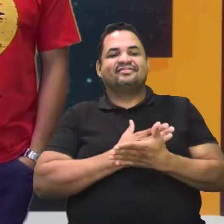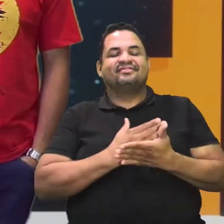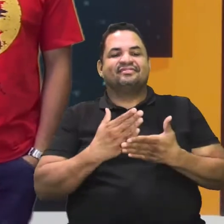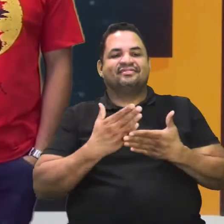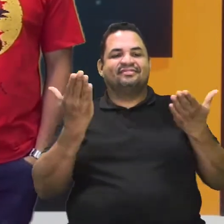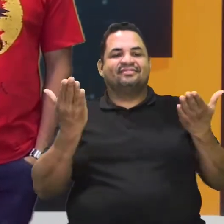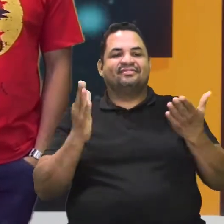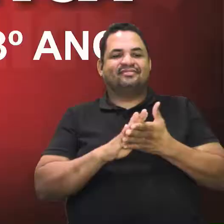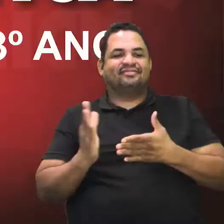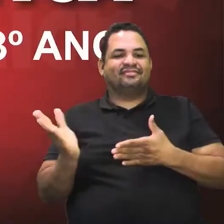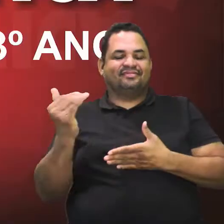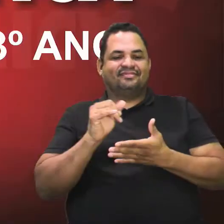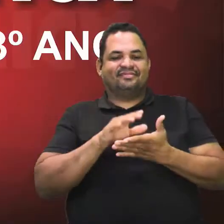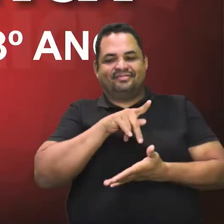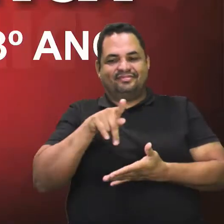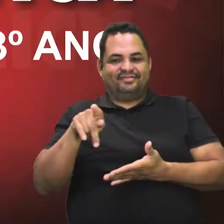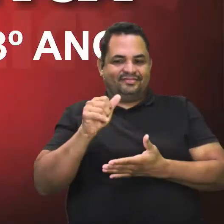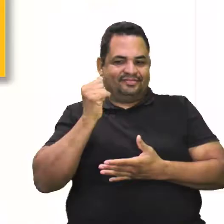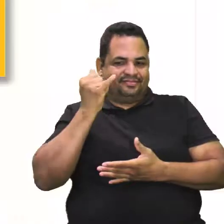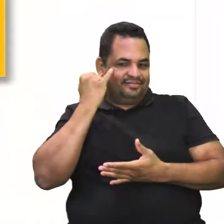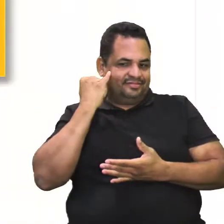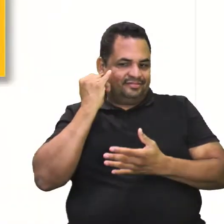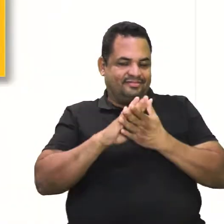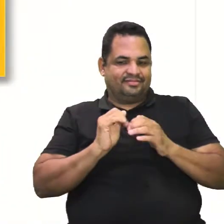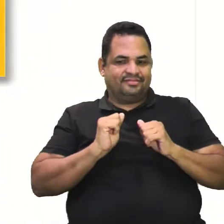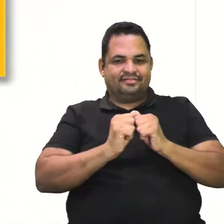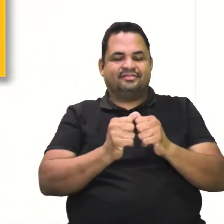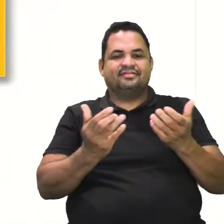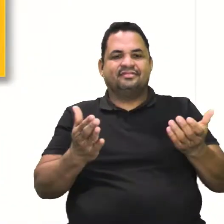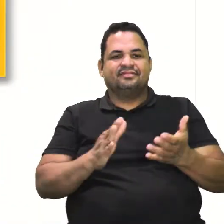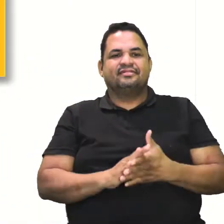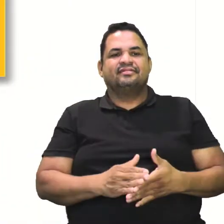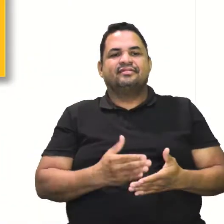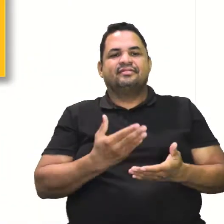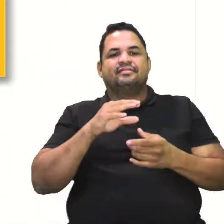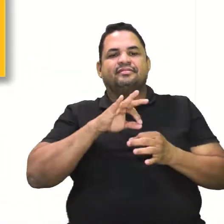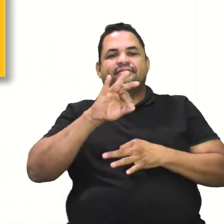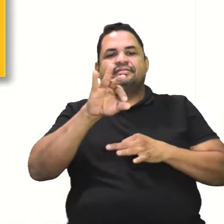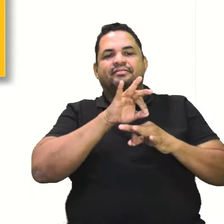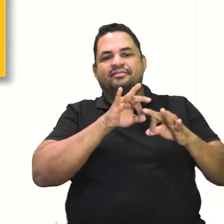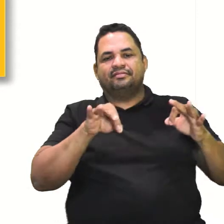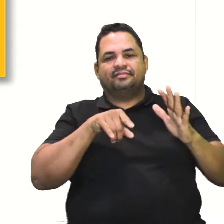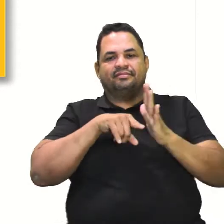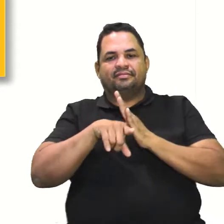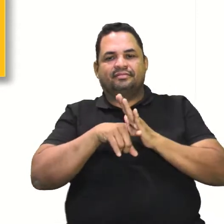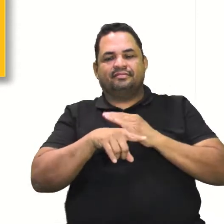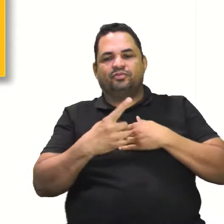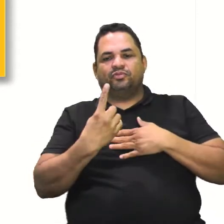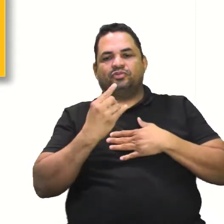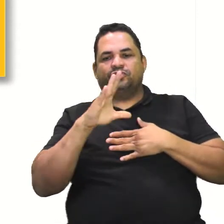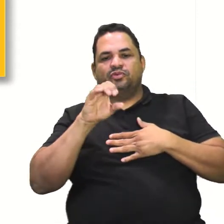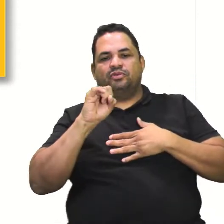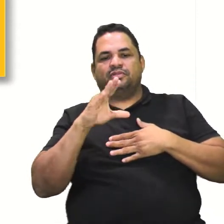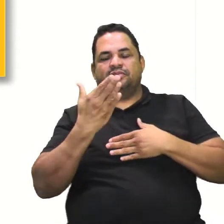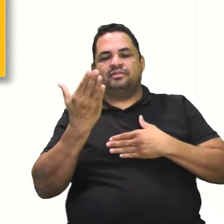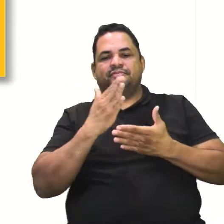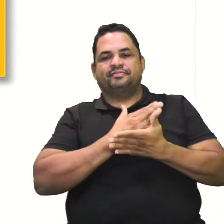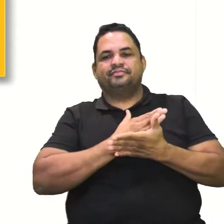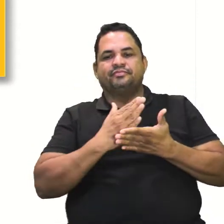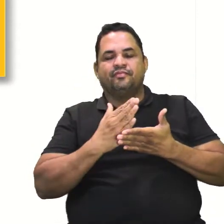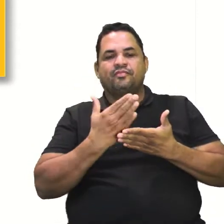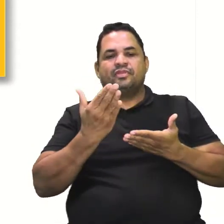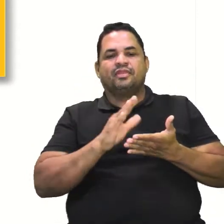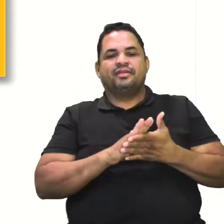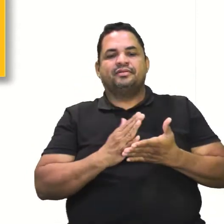inicia dessa forma. Vamos lá, professor Sami, vamos junto com a gente? Então, na geometria analítica, na parte 1 de cônicas, a gente vai entender